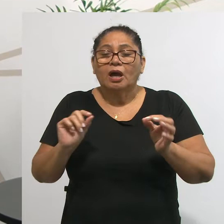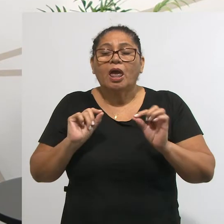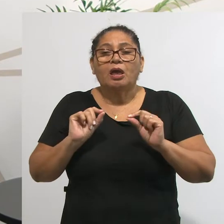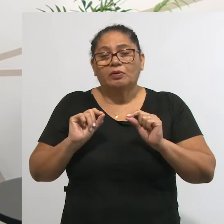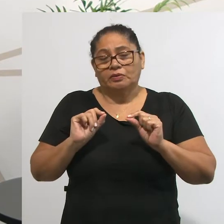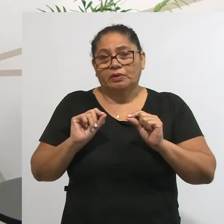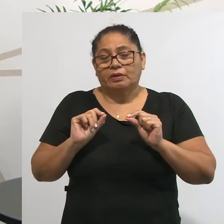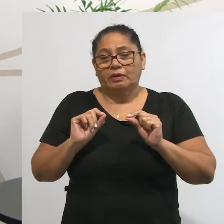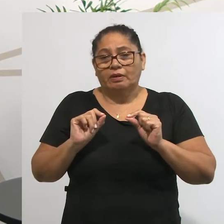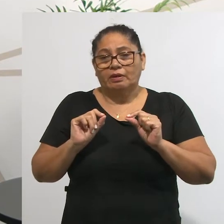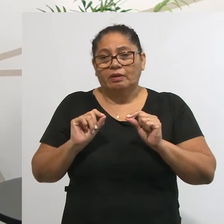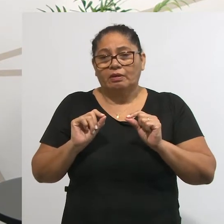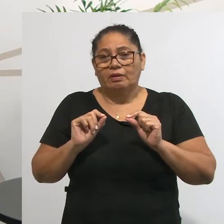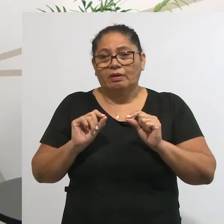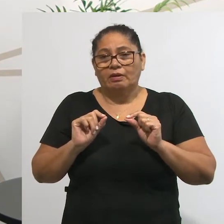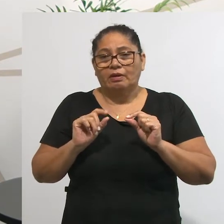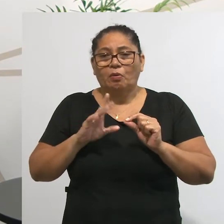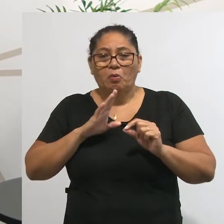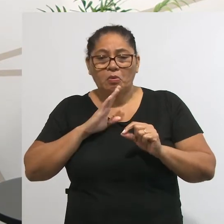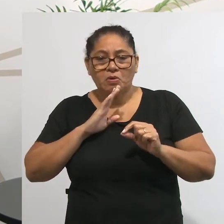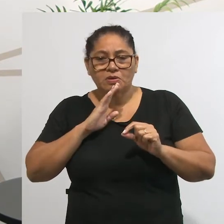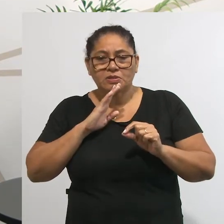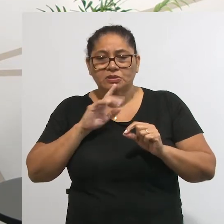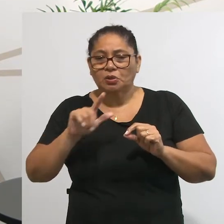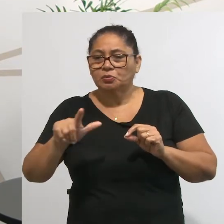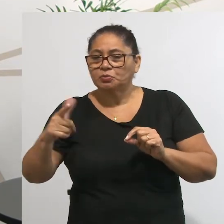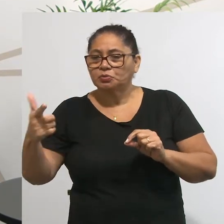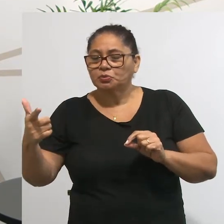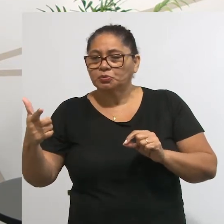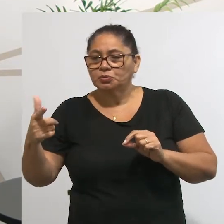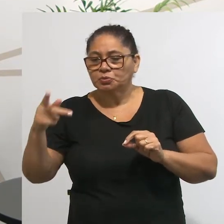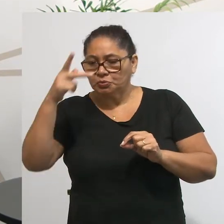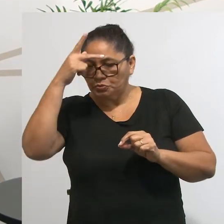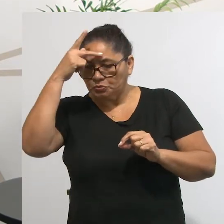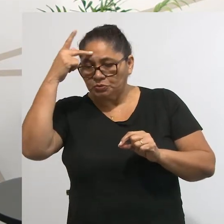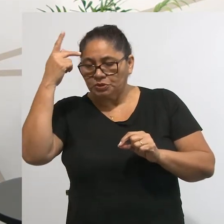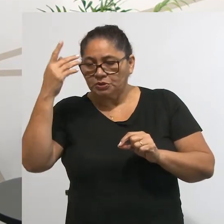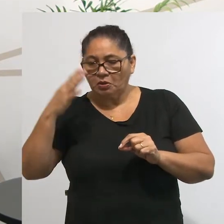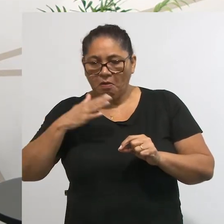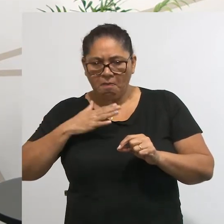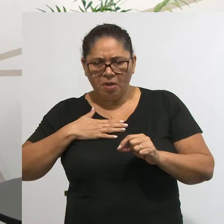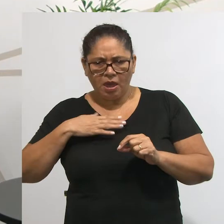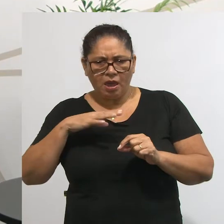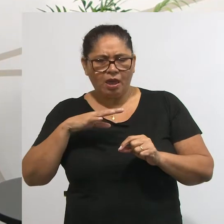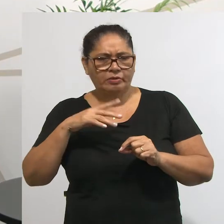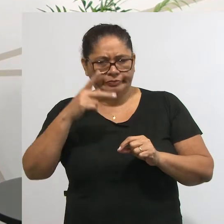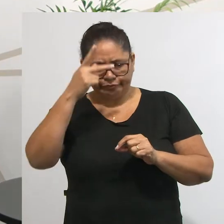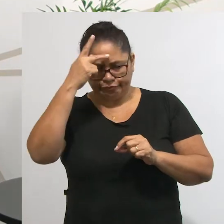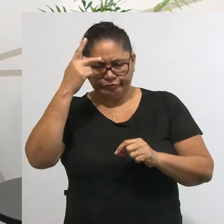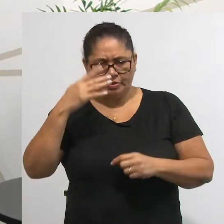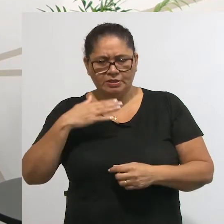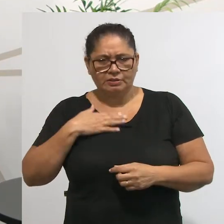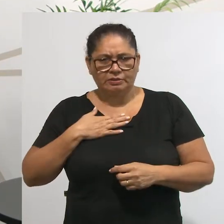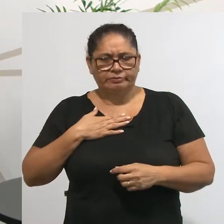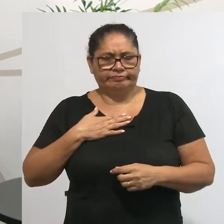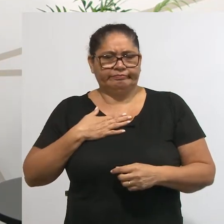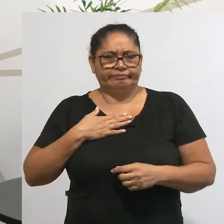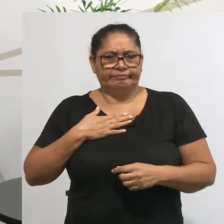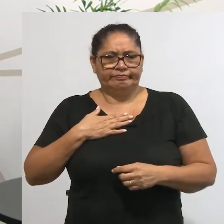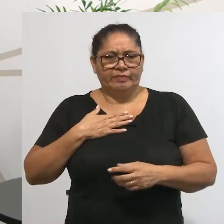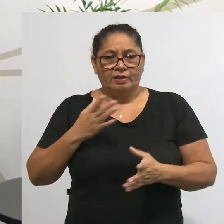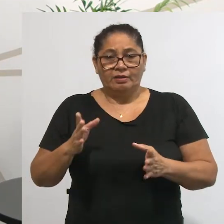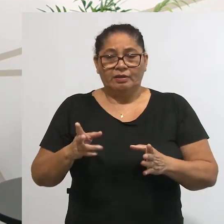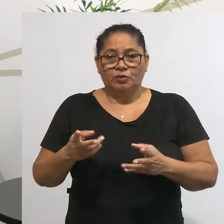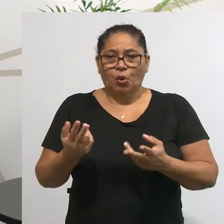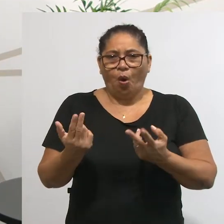personalização. Eu reconhecer o outro como pessoa e eu me reconhecer como pessoa. Então, no momento que eu sou pessoa, eu